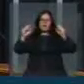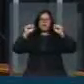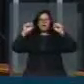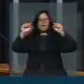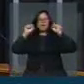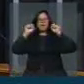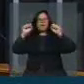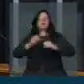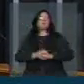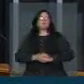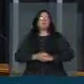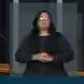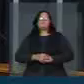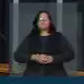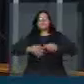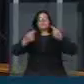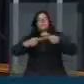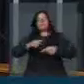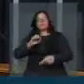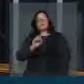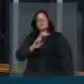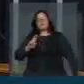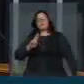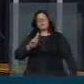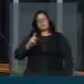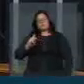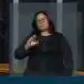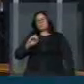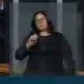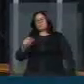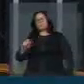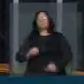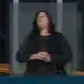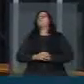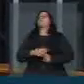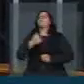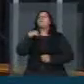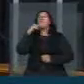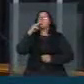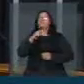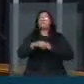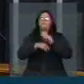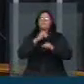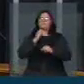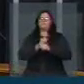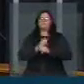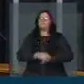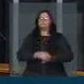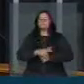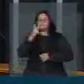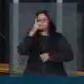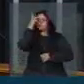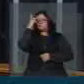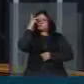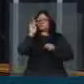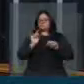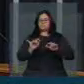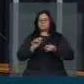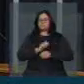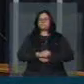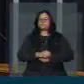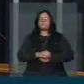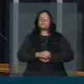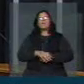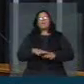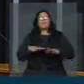a corrupção. Eu vi na rede social a pessoa dizendo Ah, o